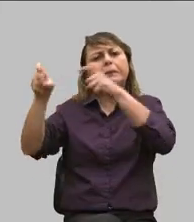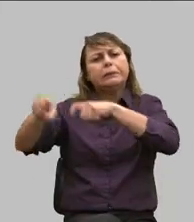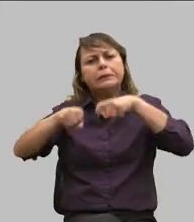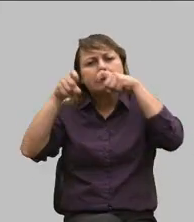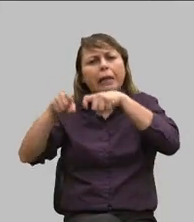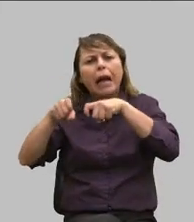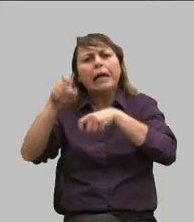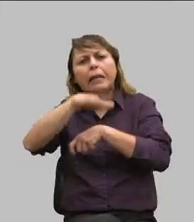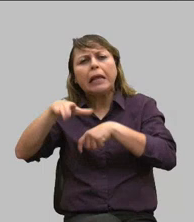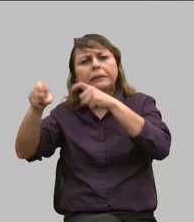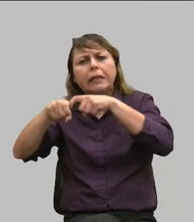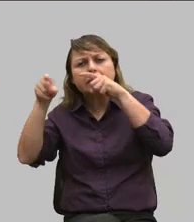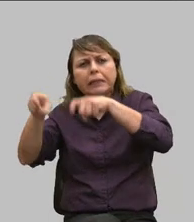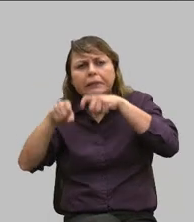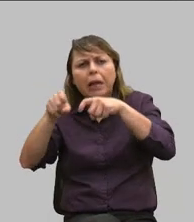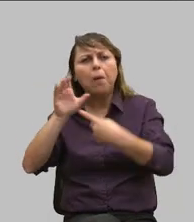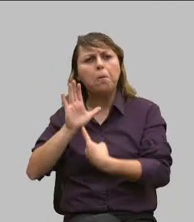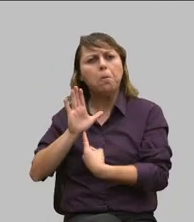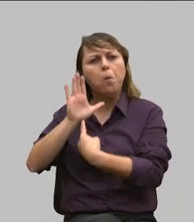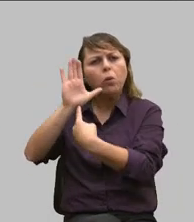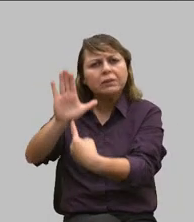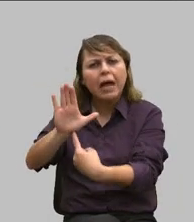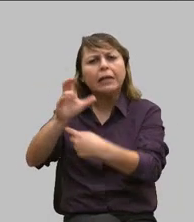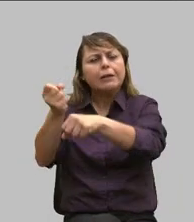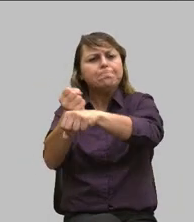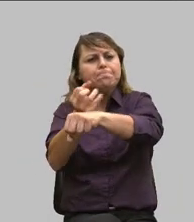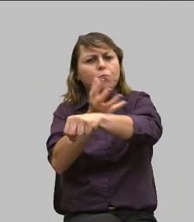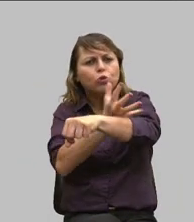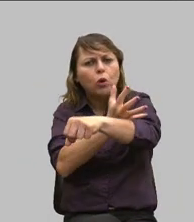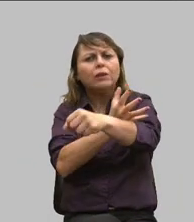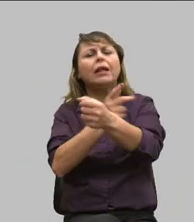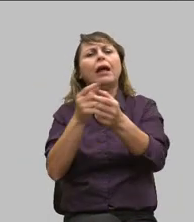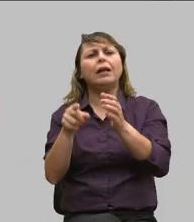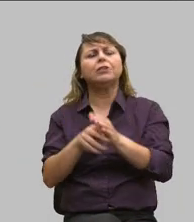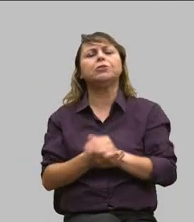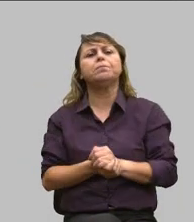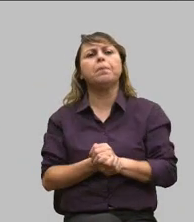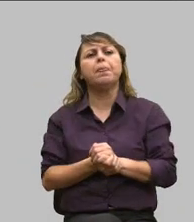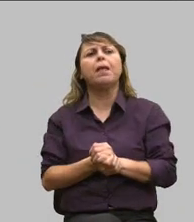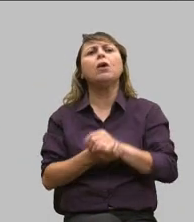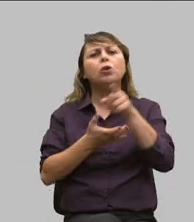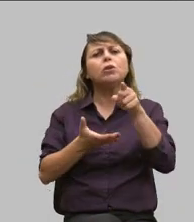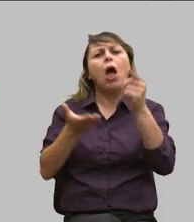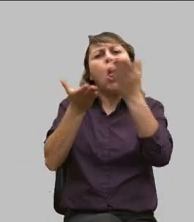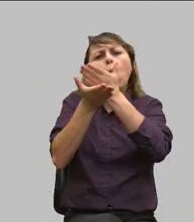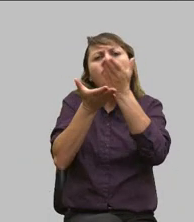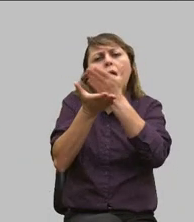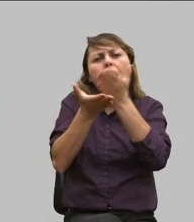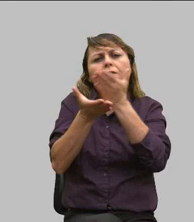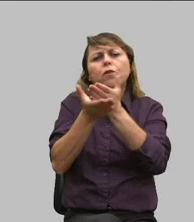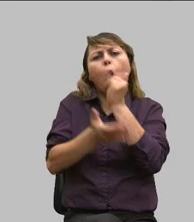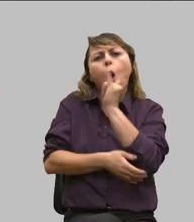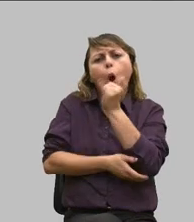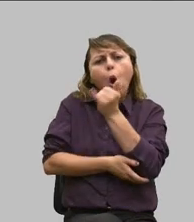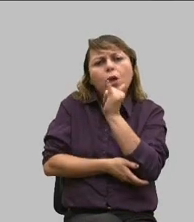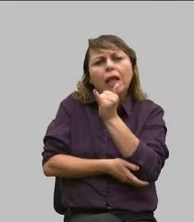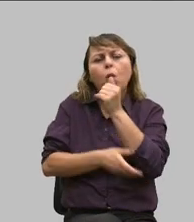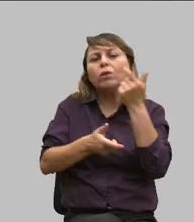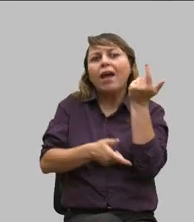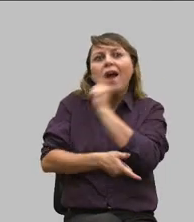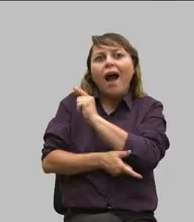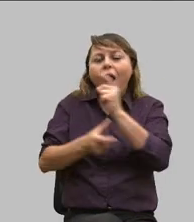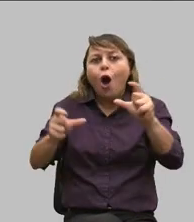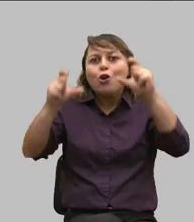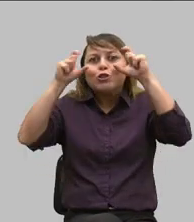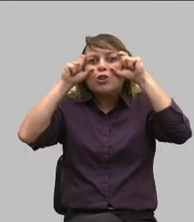adultos deputada trouxe aí uma fala emocionante mesmo né uma parte emocionante do livro contando desse momento quando ele ganha os óculos